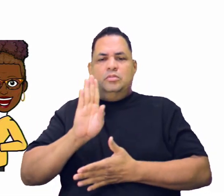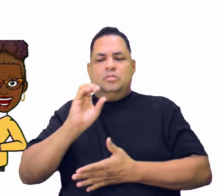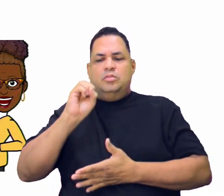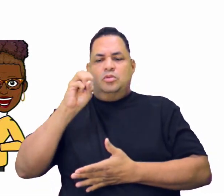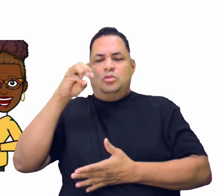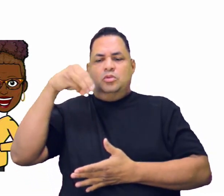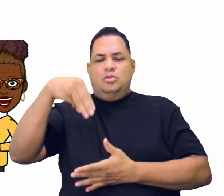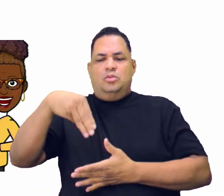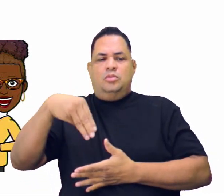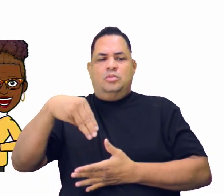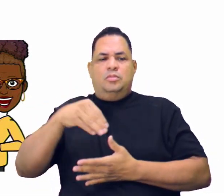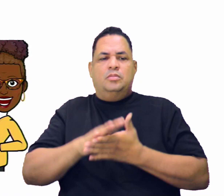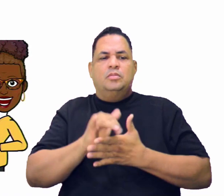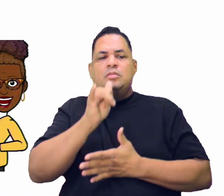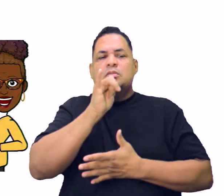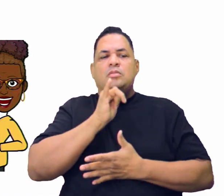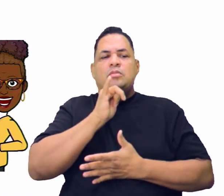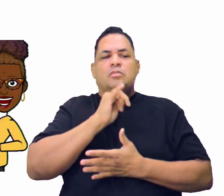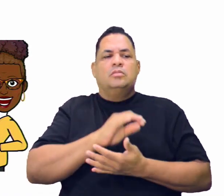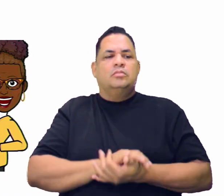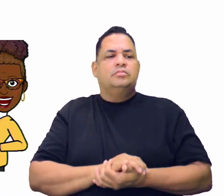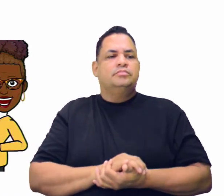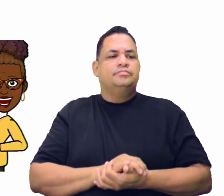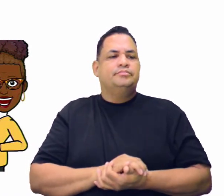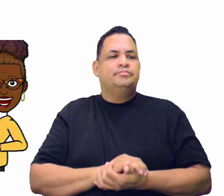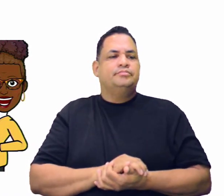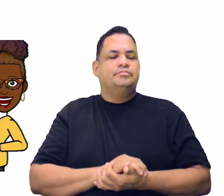Olha só aqui no exemplo.